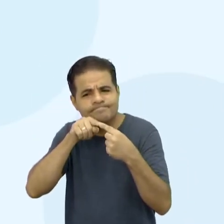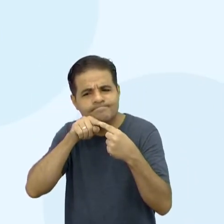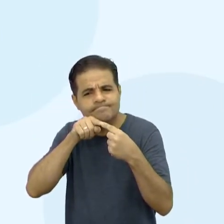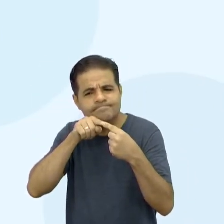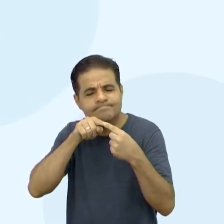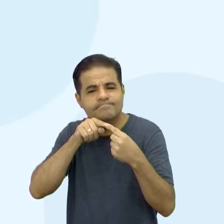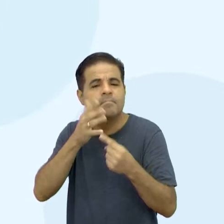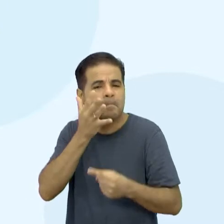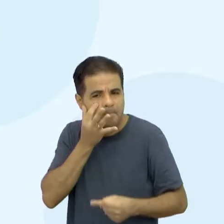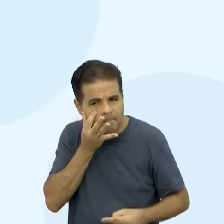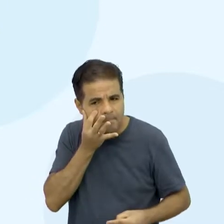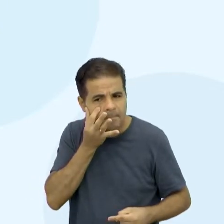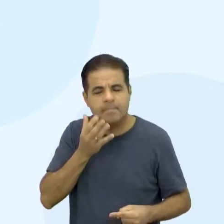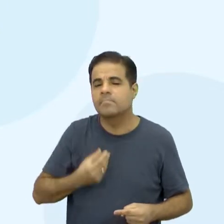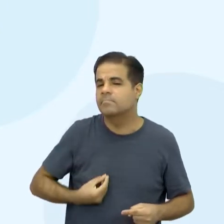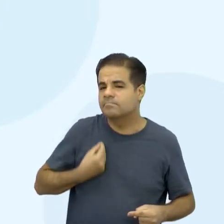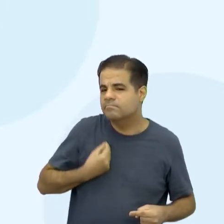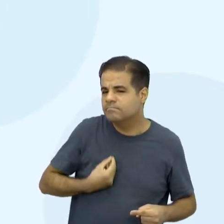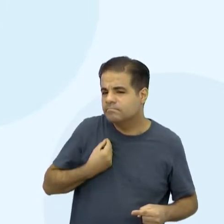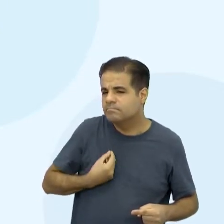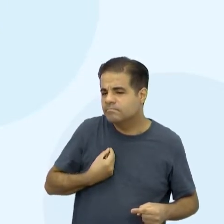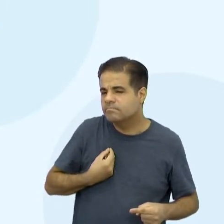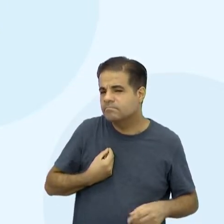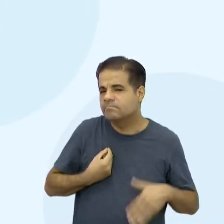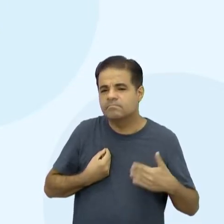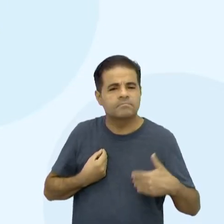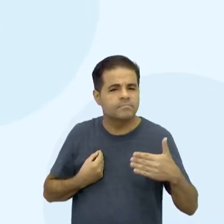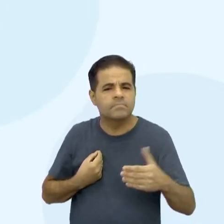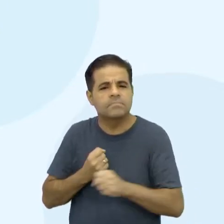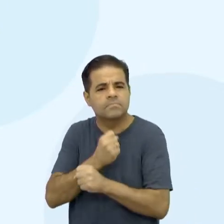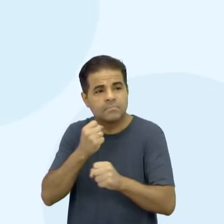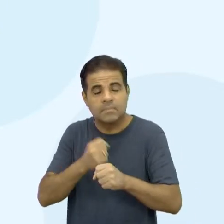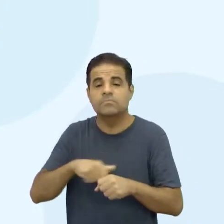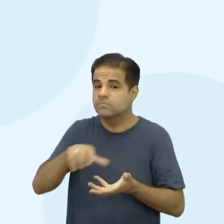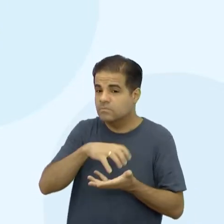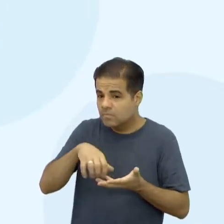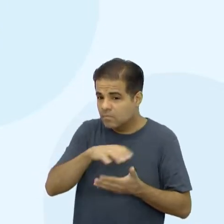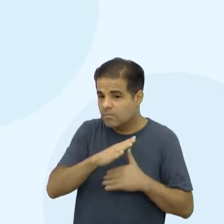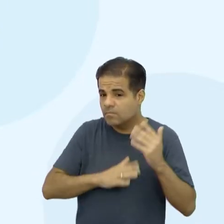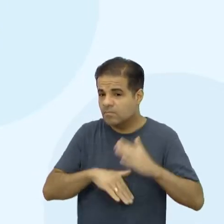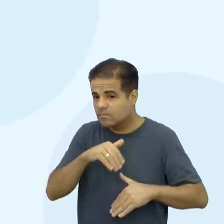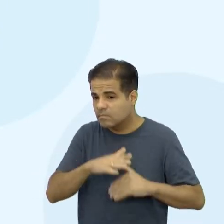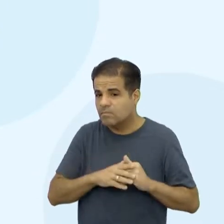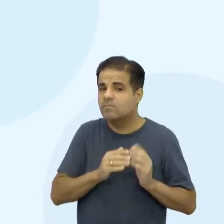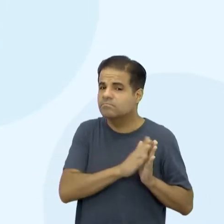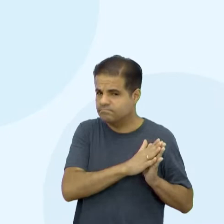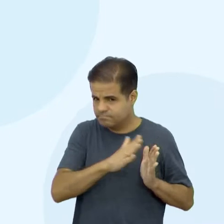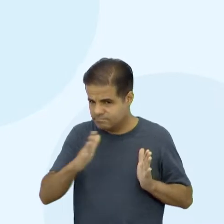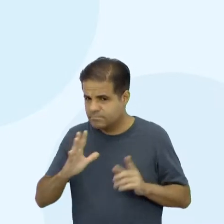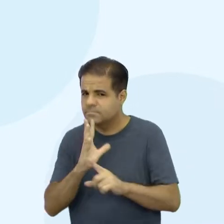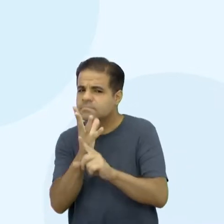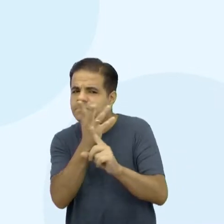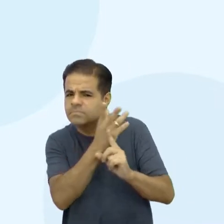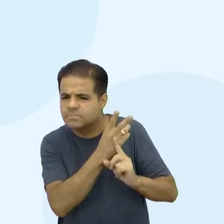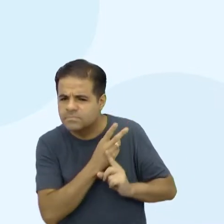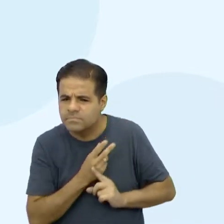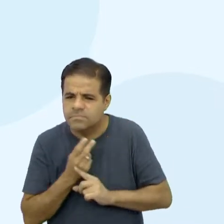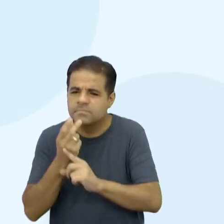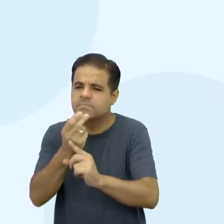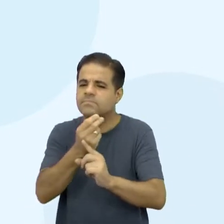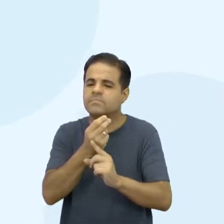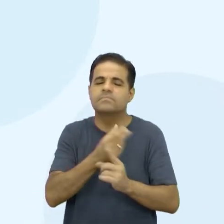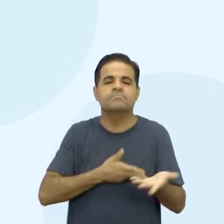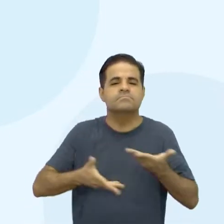e presente aí no gênero que a gente utilizar para construir a nossa arte e a linguagem artística, tá certo? E é Momento de muito interação. importante